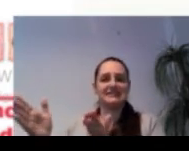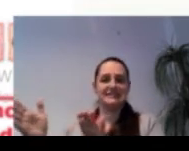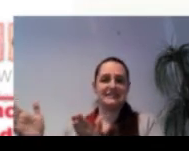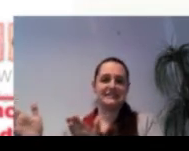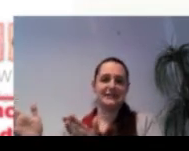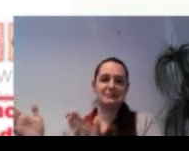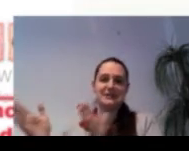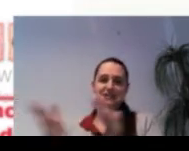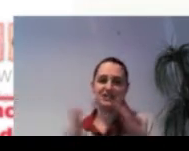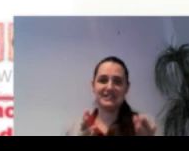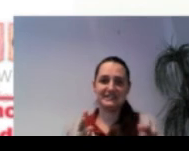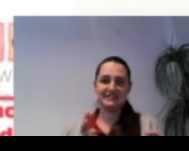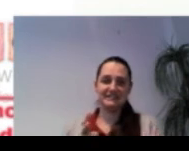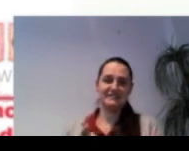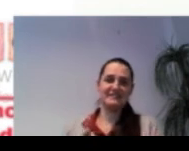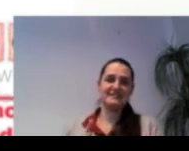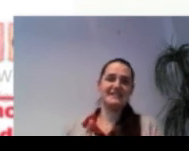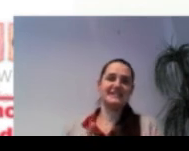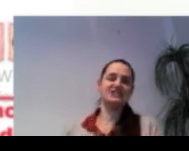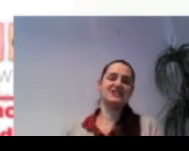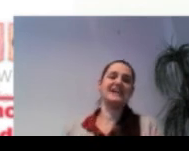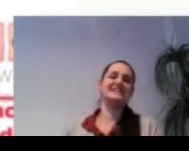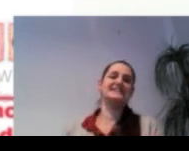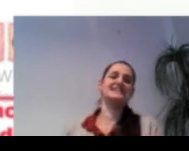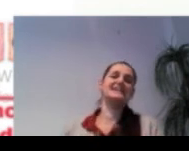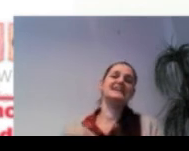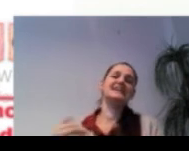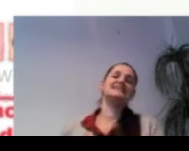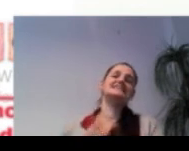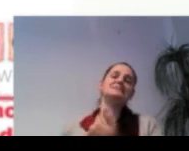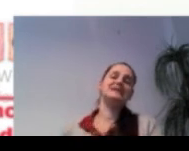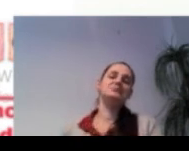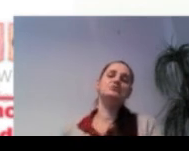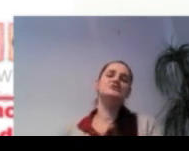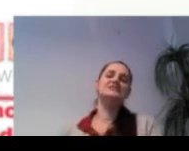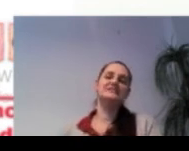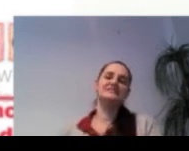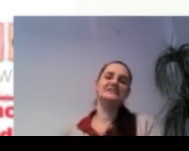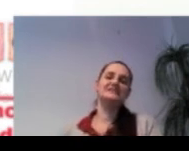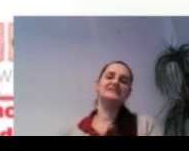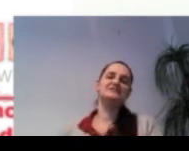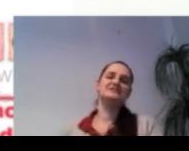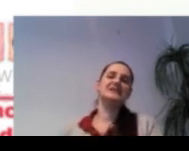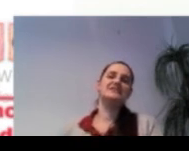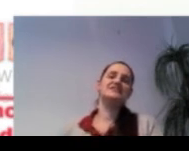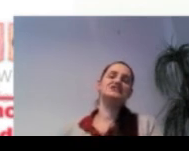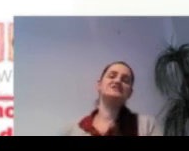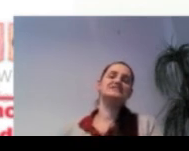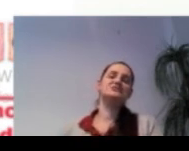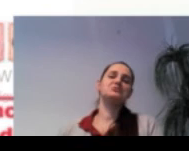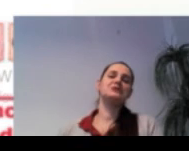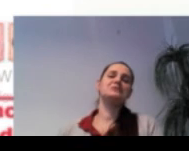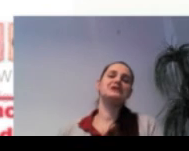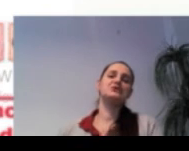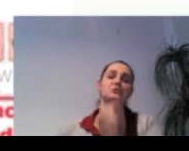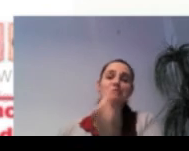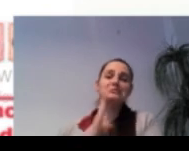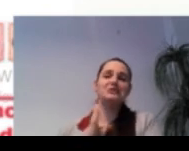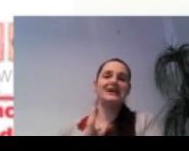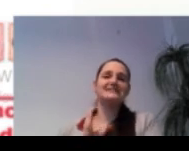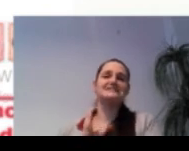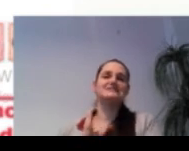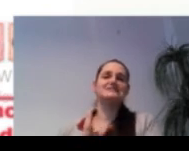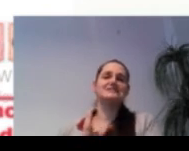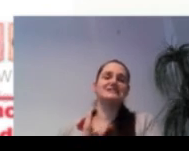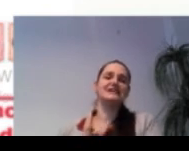era feita a partir da retirada, ela também muda. Então, em vez de você ter um problema em